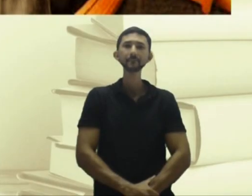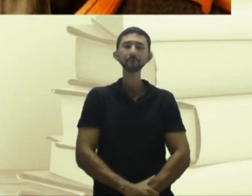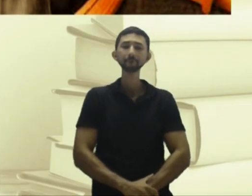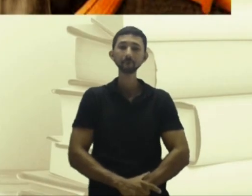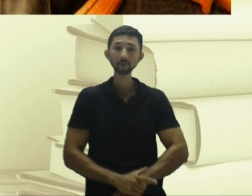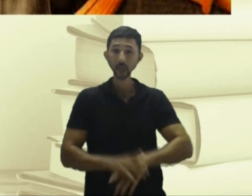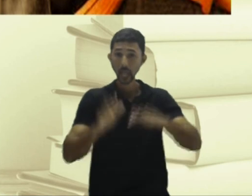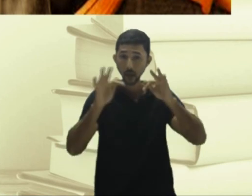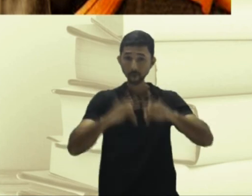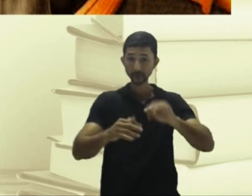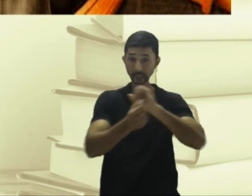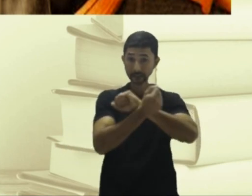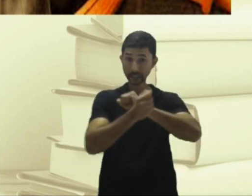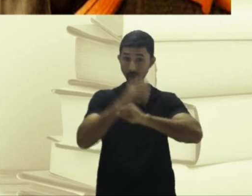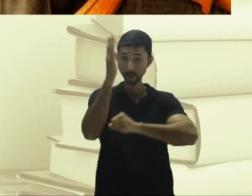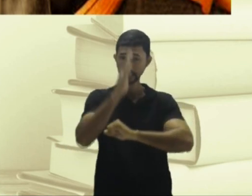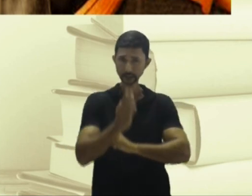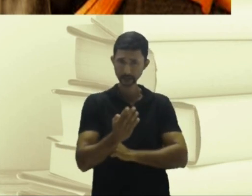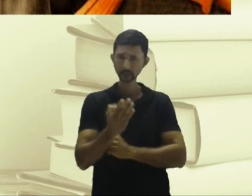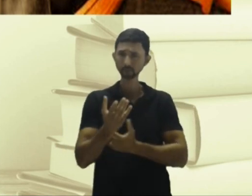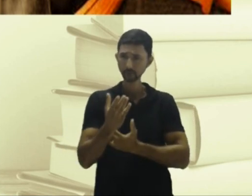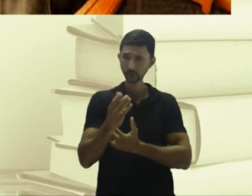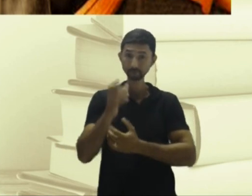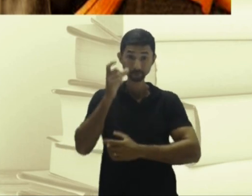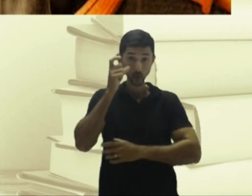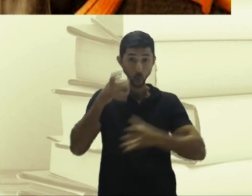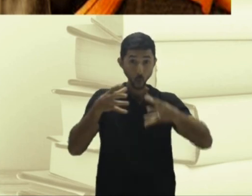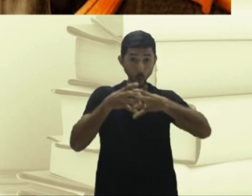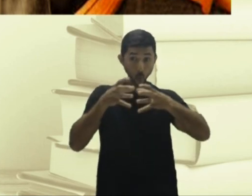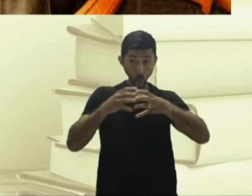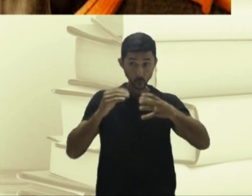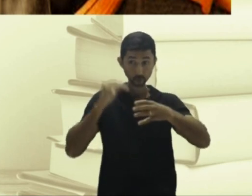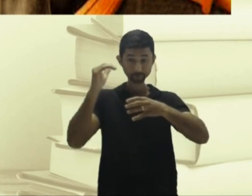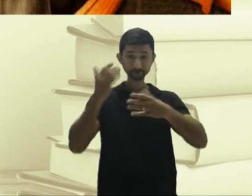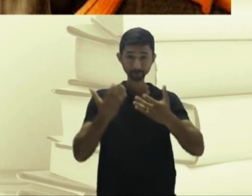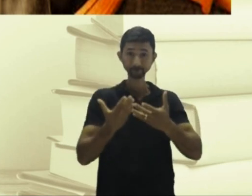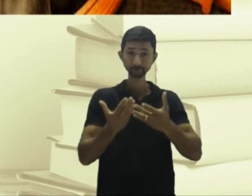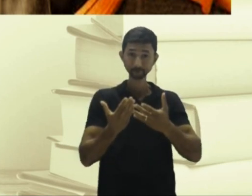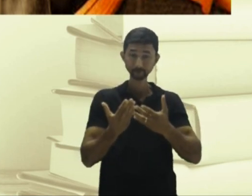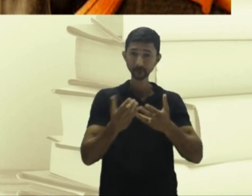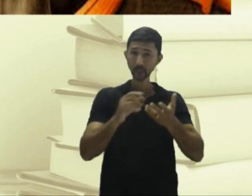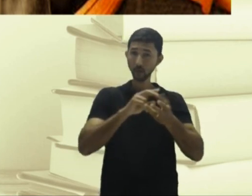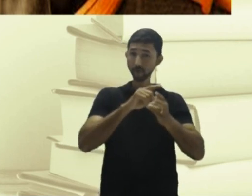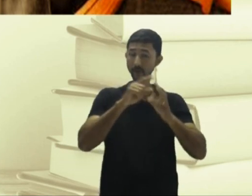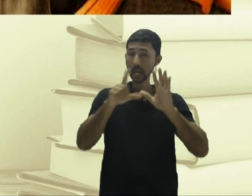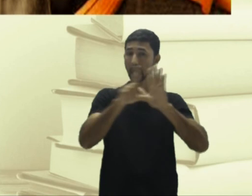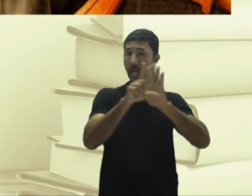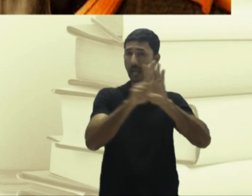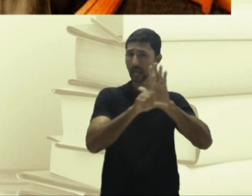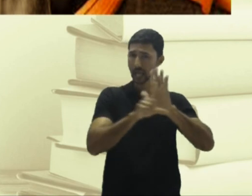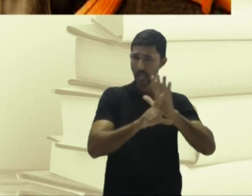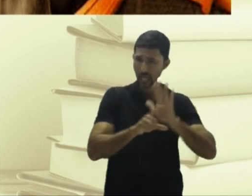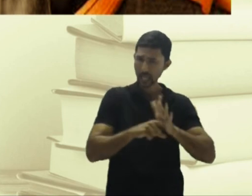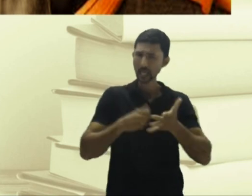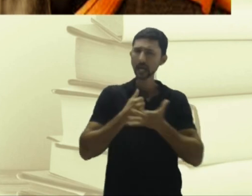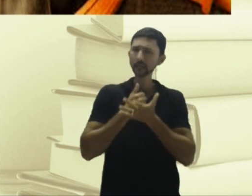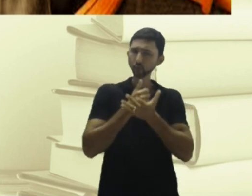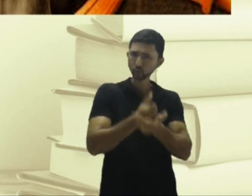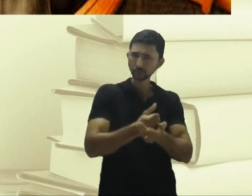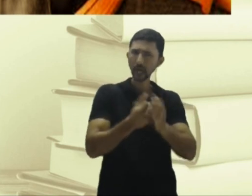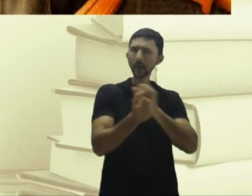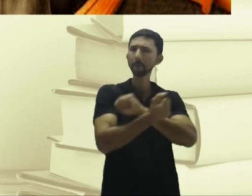escravidão aqui no Brasil atendeu aos interesses da classe dominante. Podemos citar a Lei do Ventre Livre, de 1871, a Lei